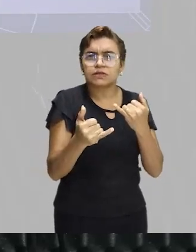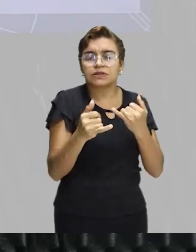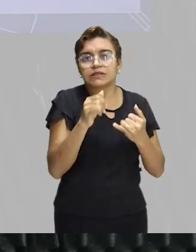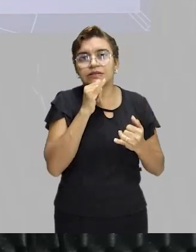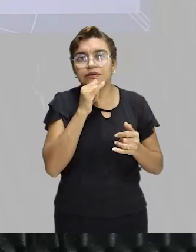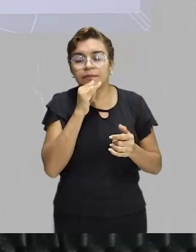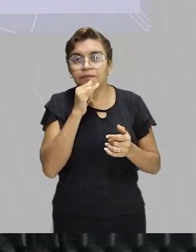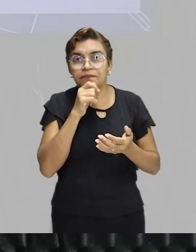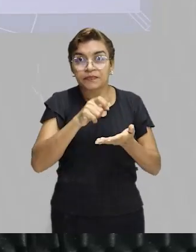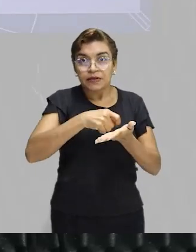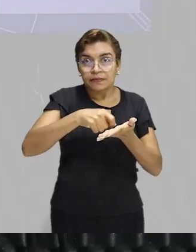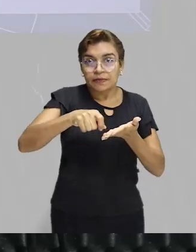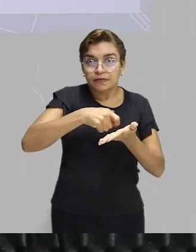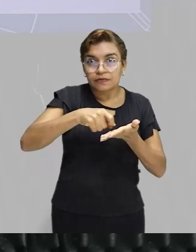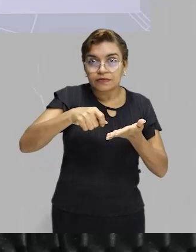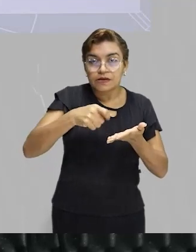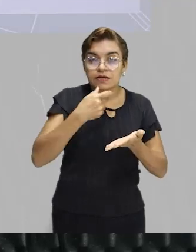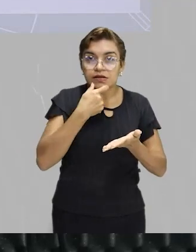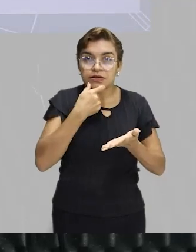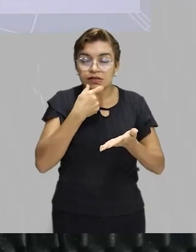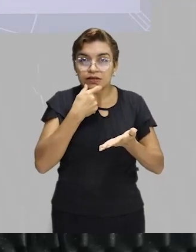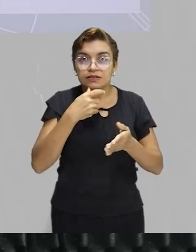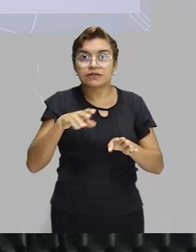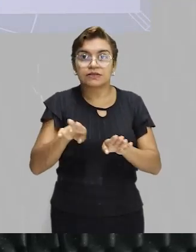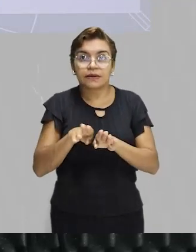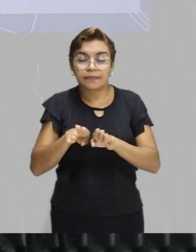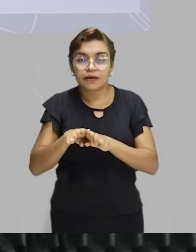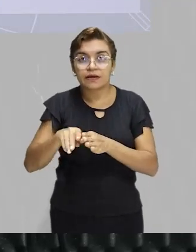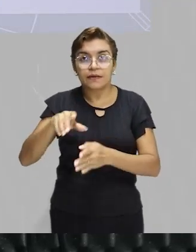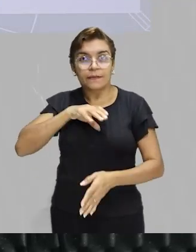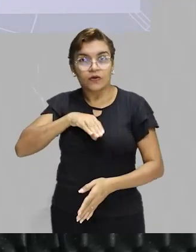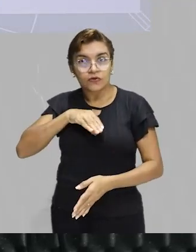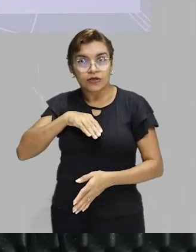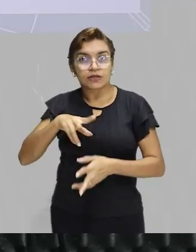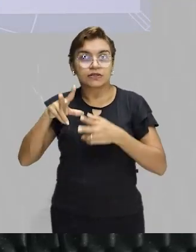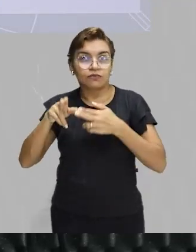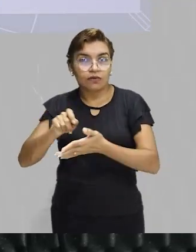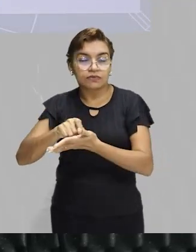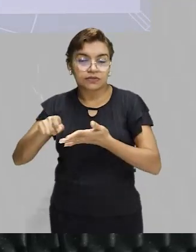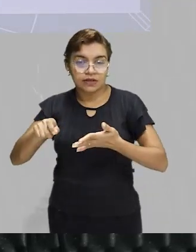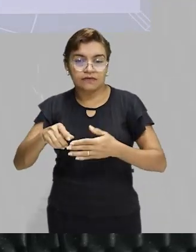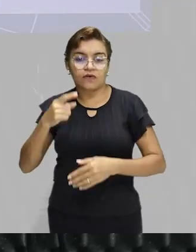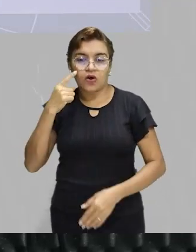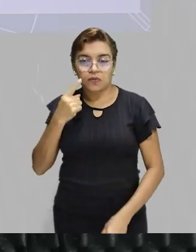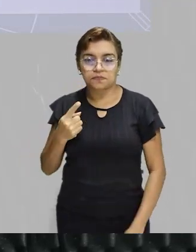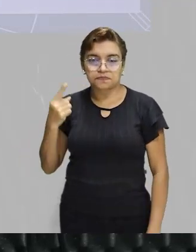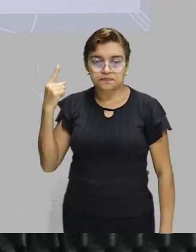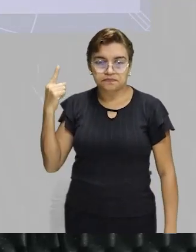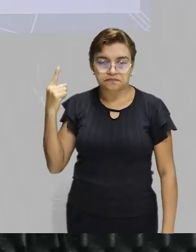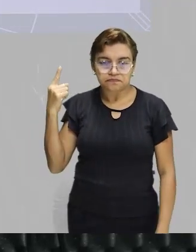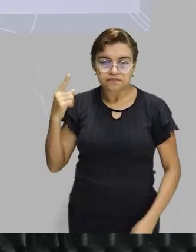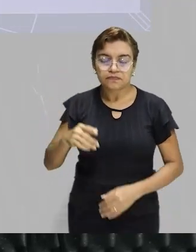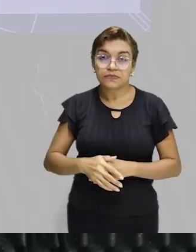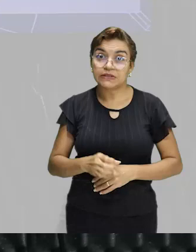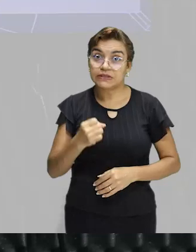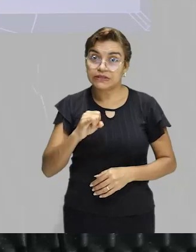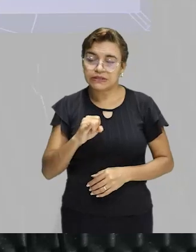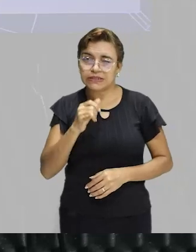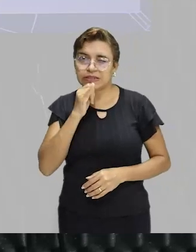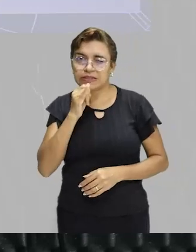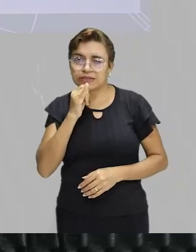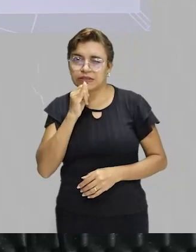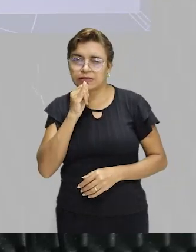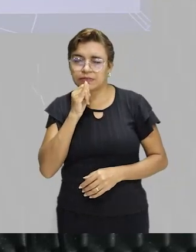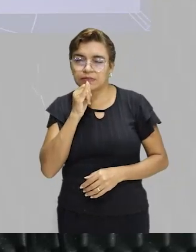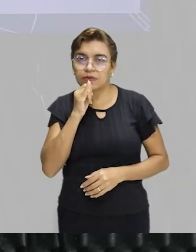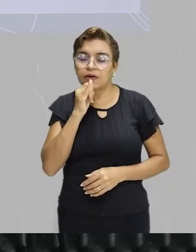escrevo em inglês, eu escrevo em português. Chocolate, hotel, animal. Se você vê essas palavras em qualquer